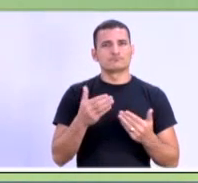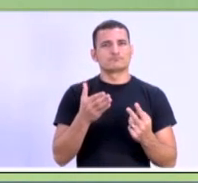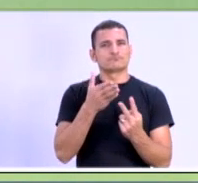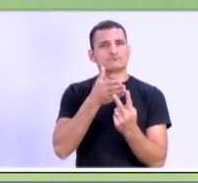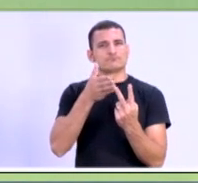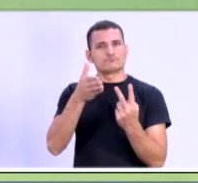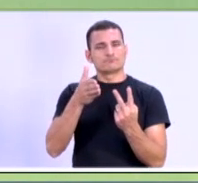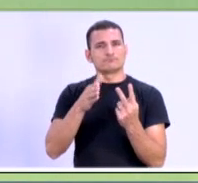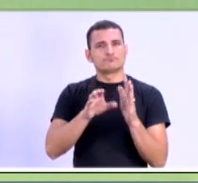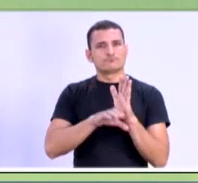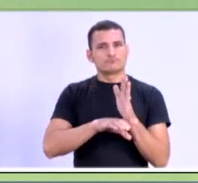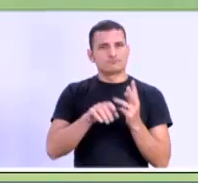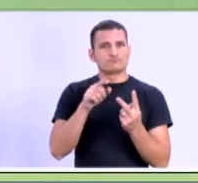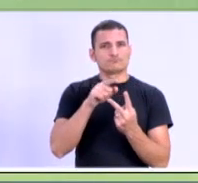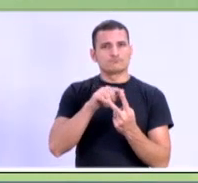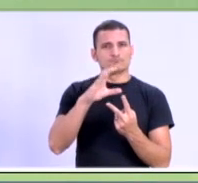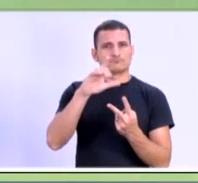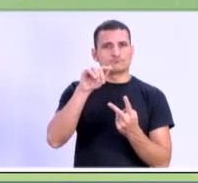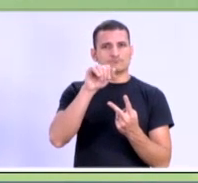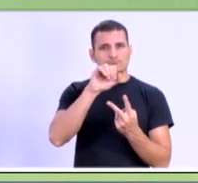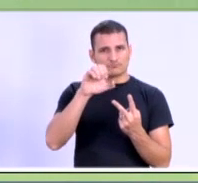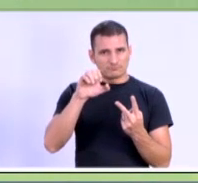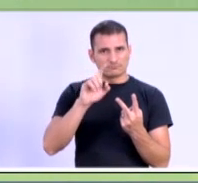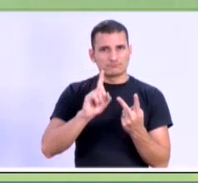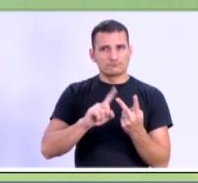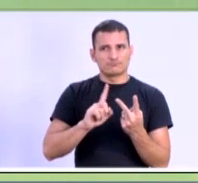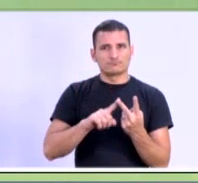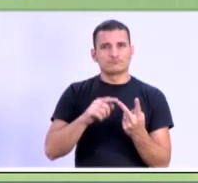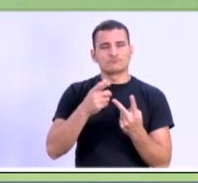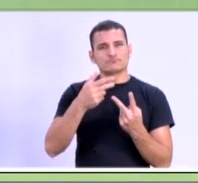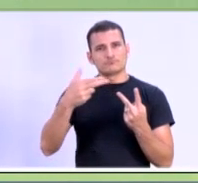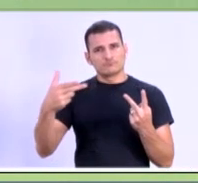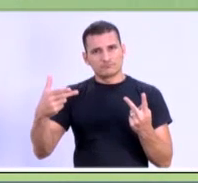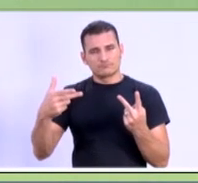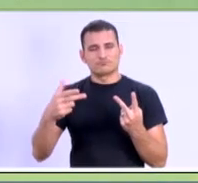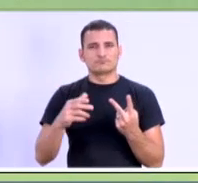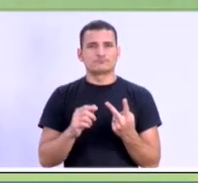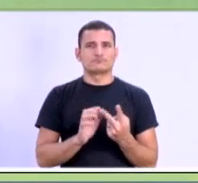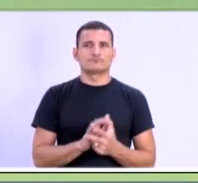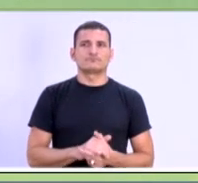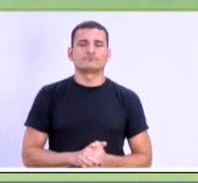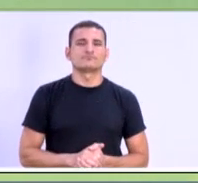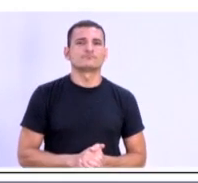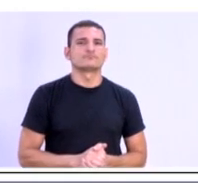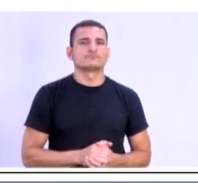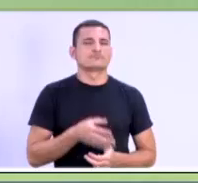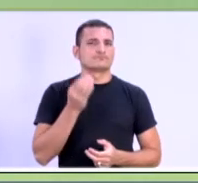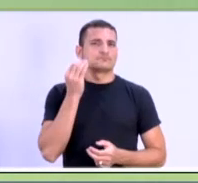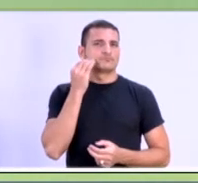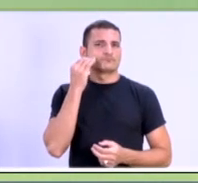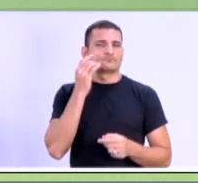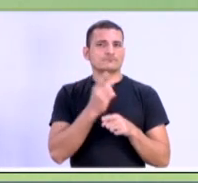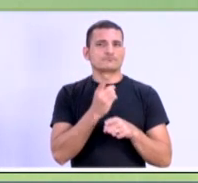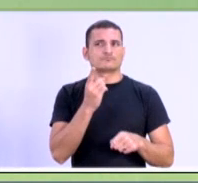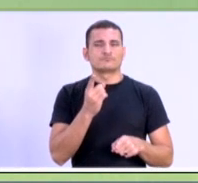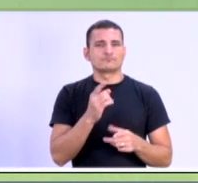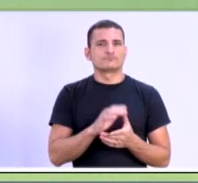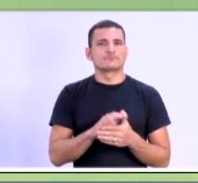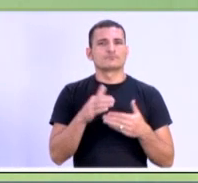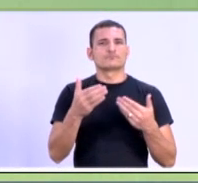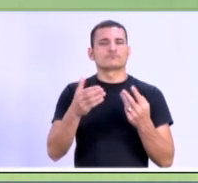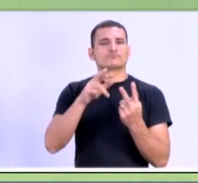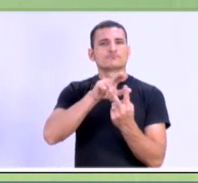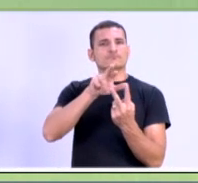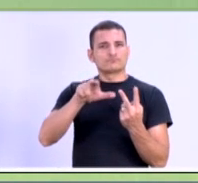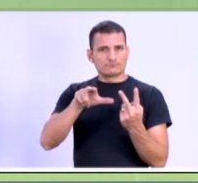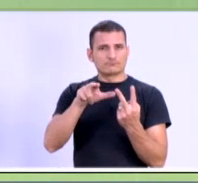gente? Classe e o conceito de objeto. Vamos tentar descobrir qual é a diferença